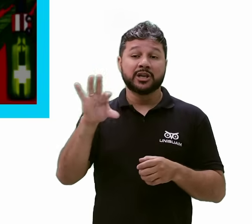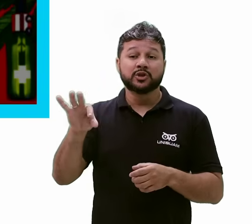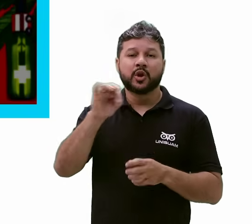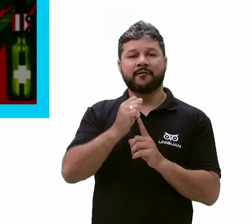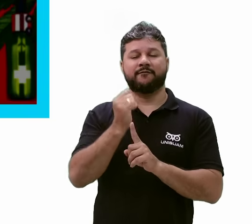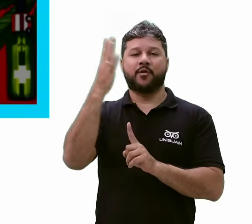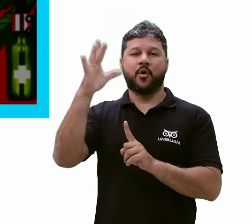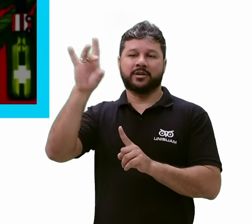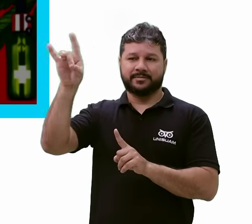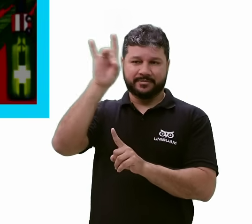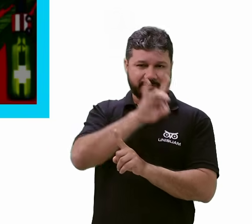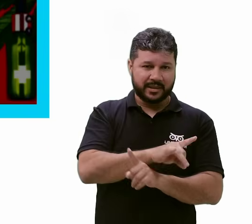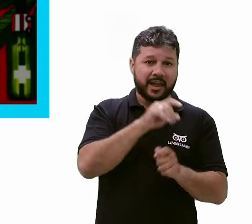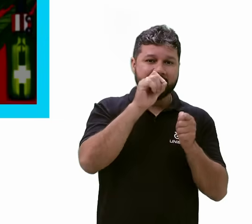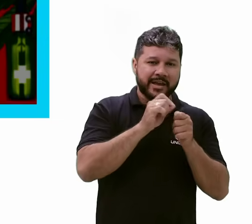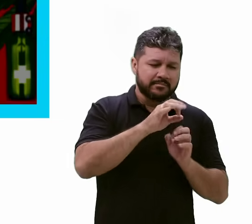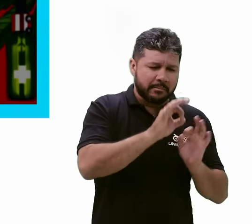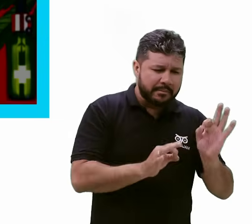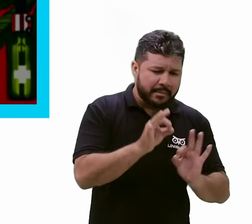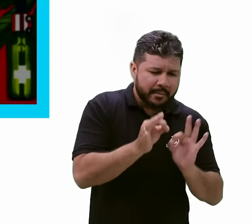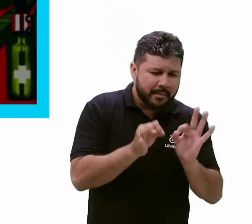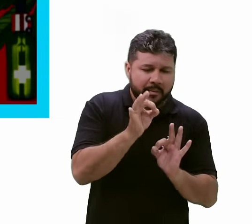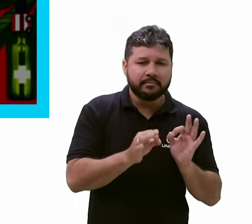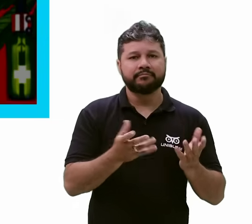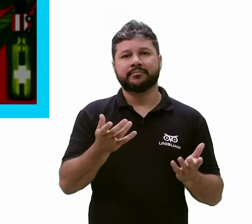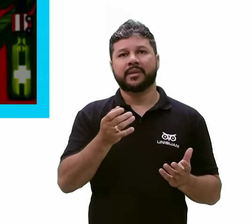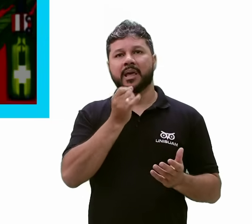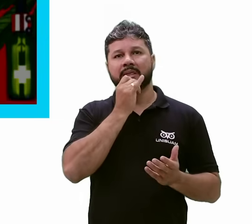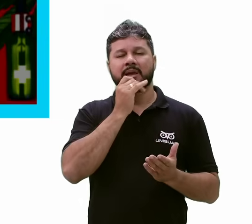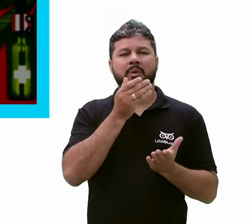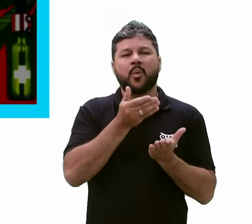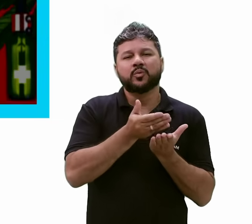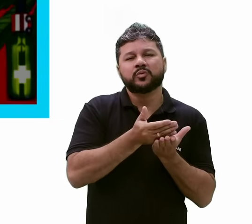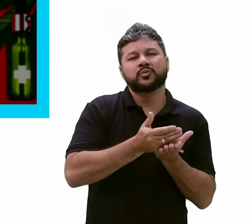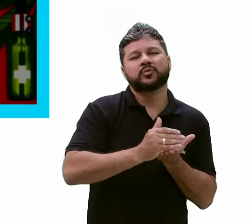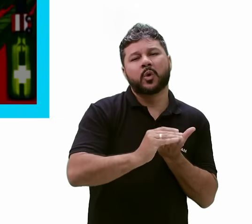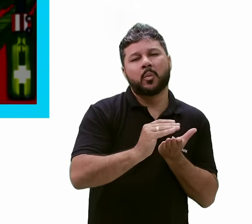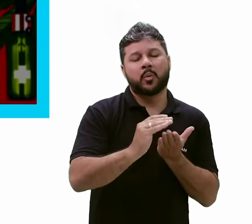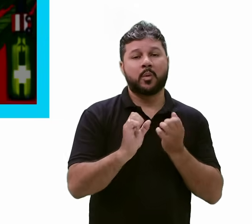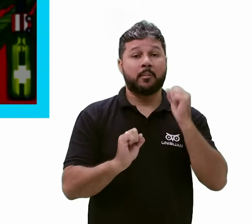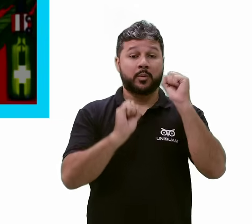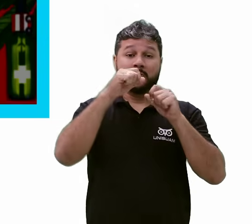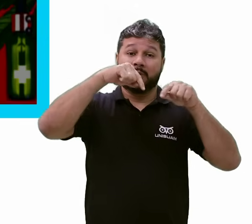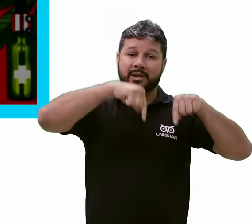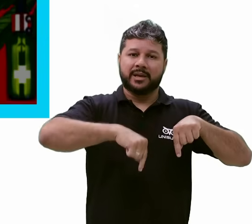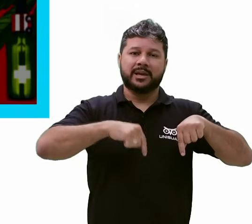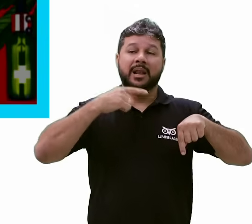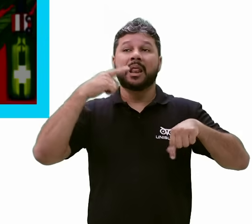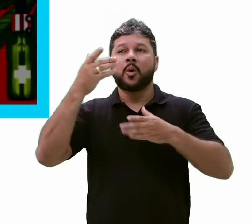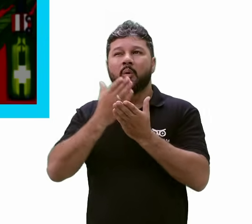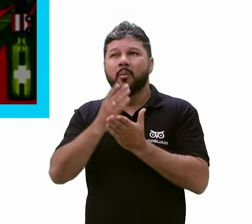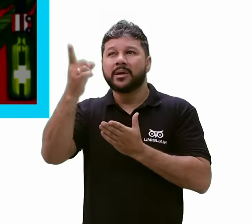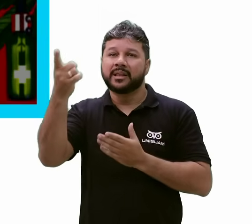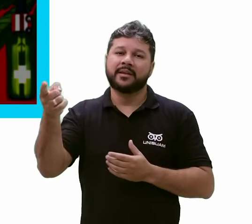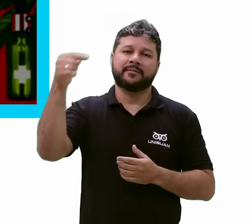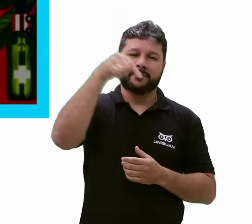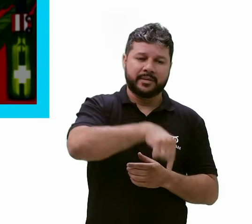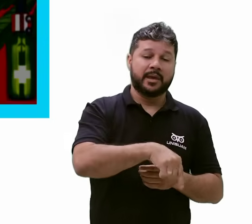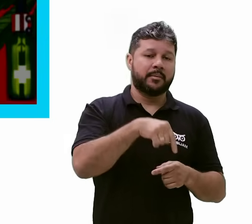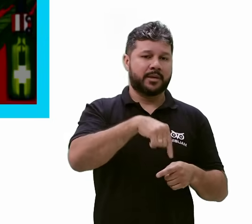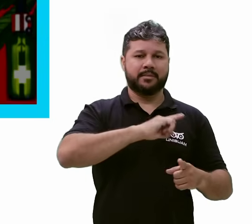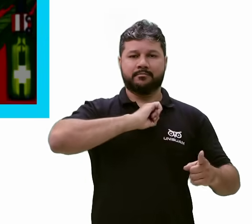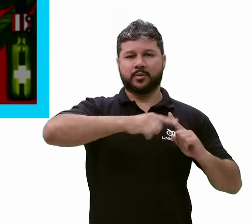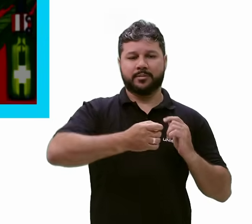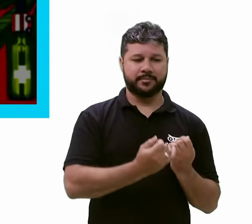o CBD isolado já de fora do Brasil, para que ele fosse, sei lá, tivesse o resto da produção aqui. Porque antes a